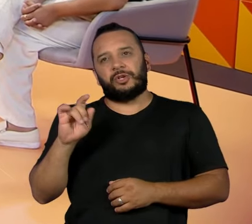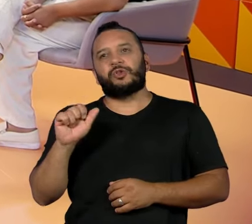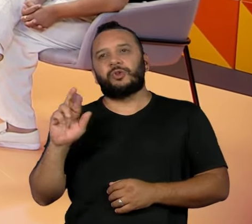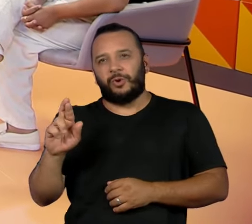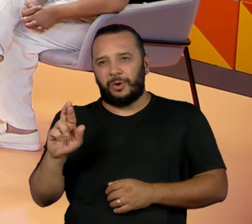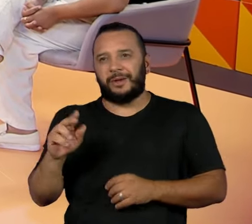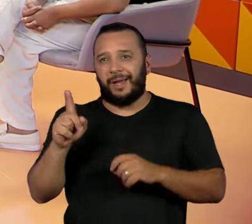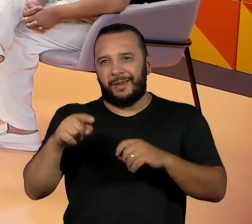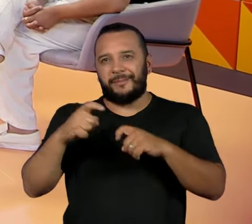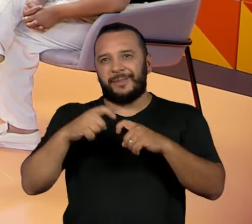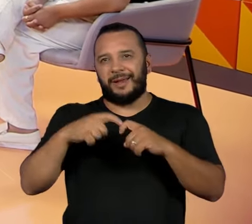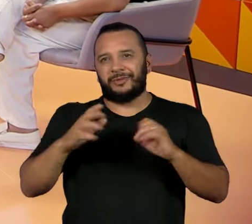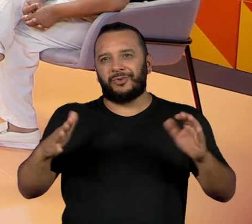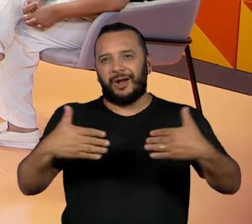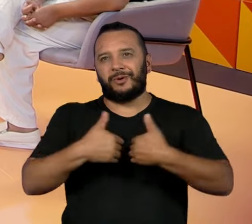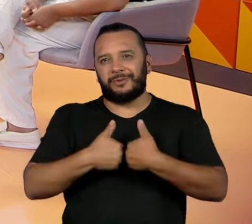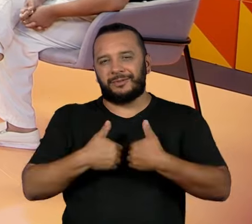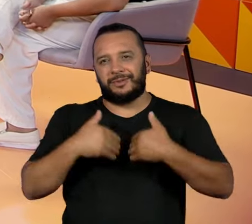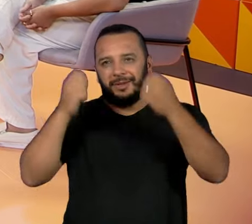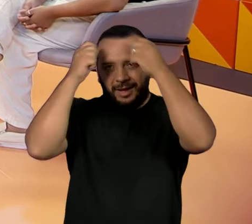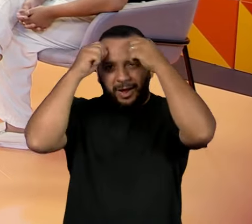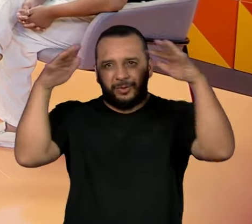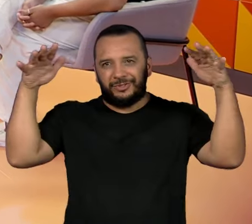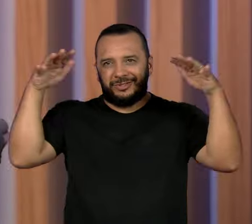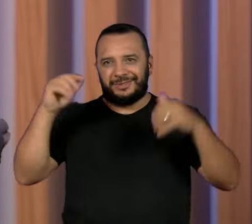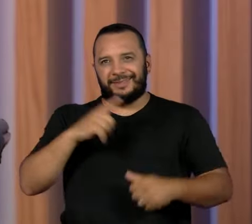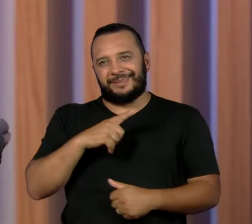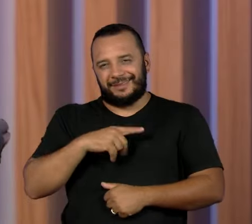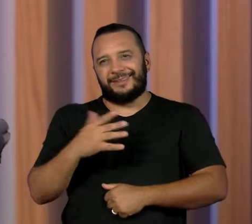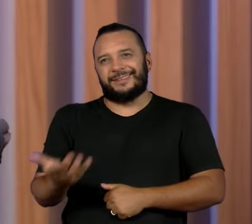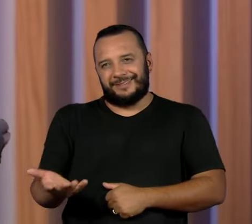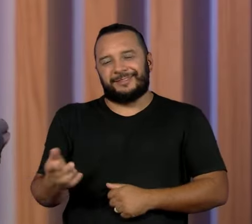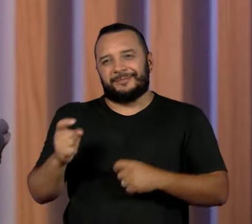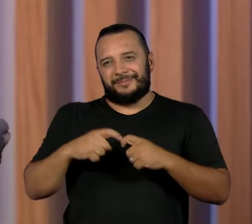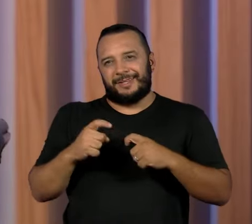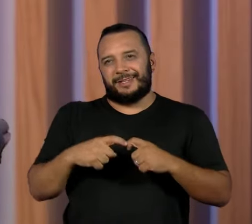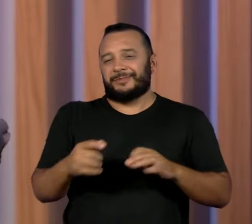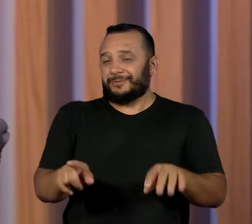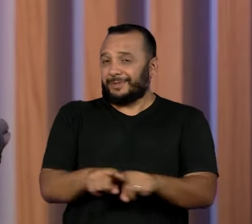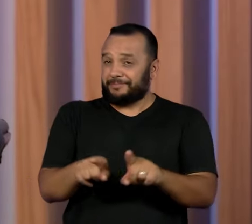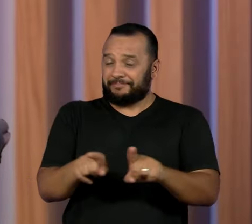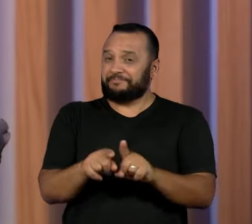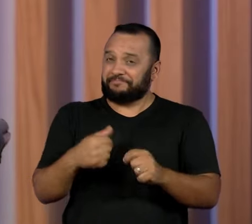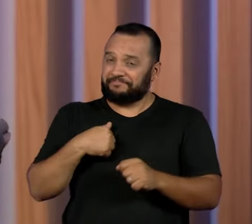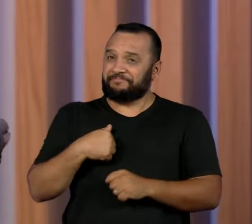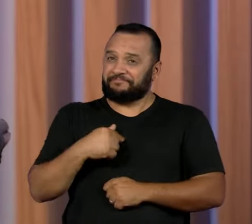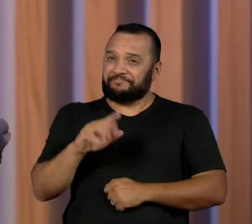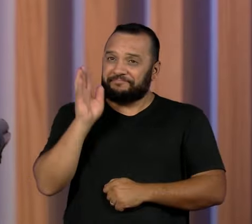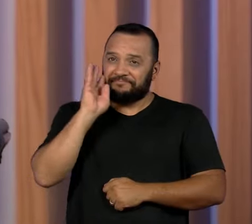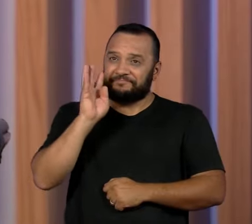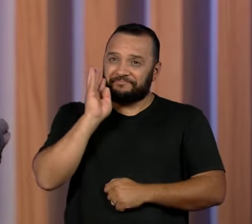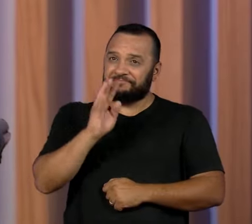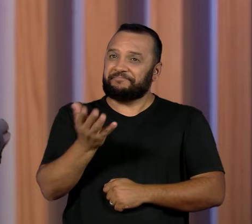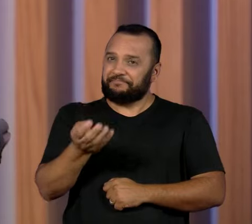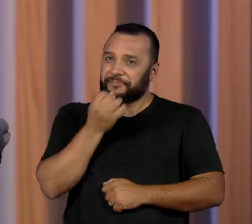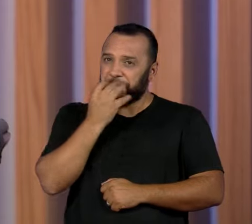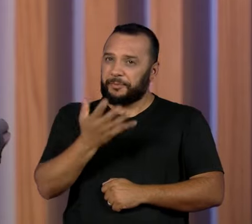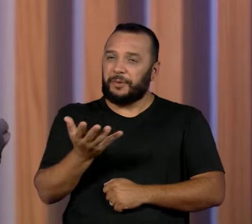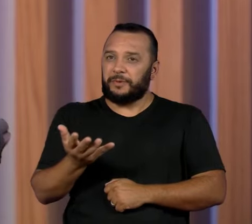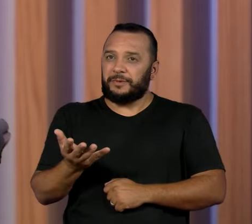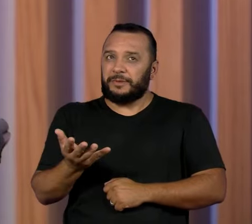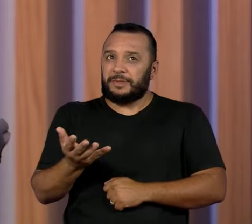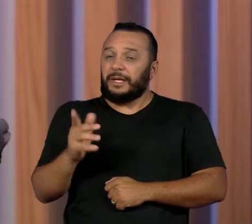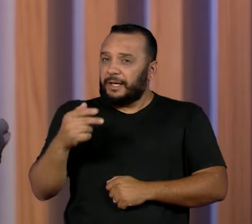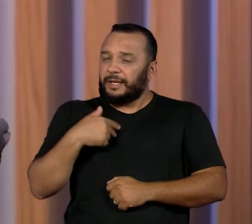que é um médico com aspecto autista, com, né? Com aspecto autista que também se envolve. Então, você veja,